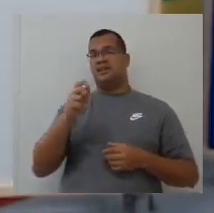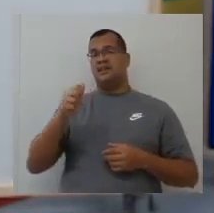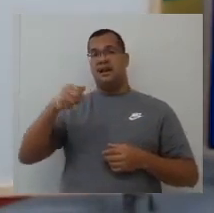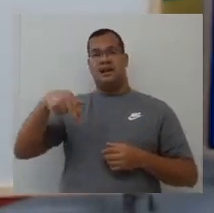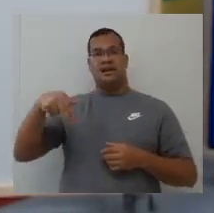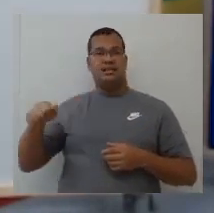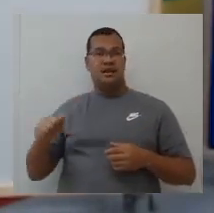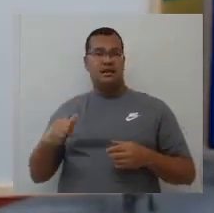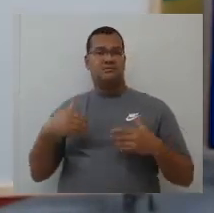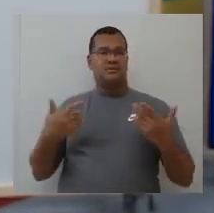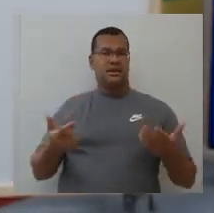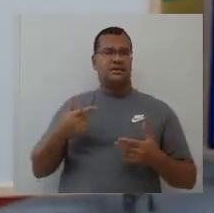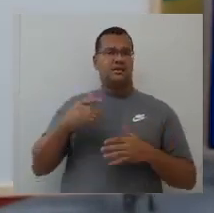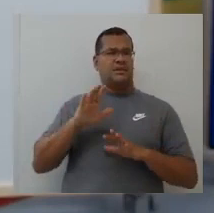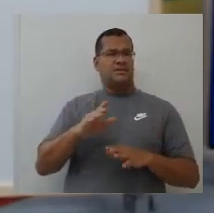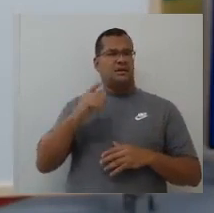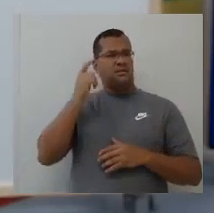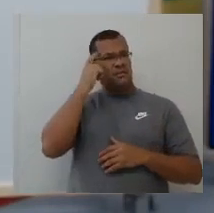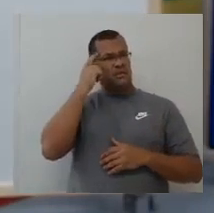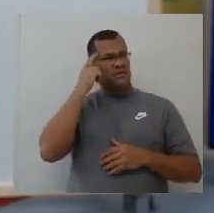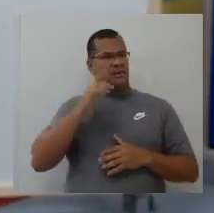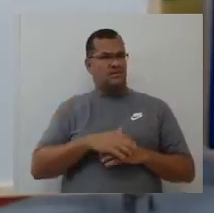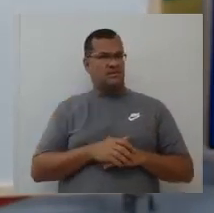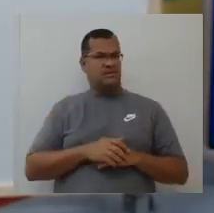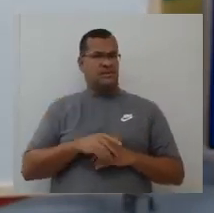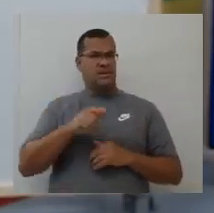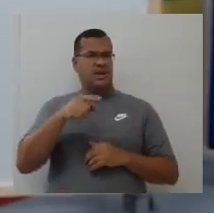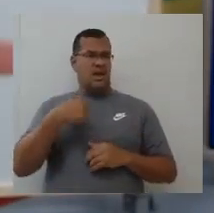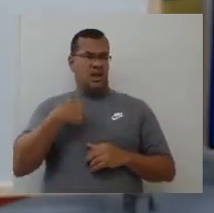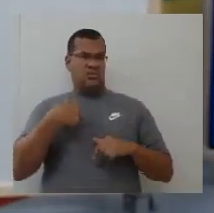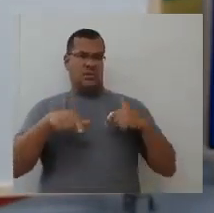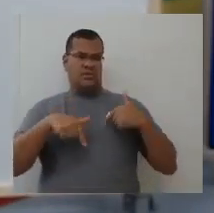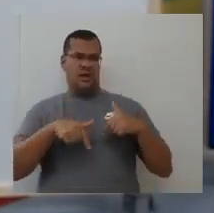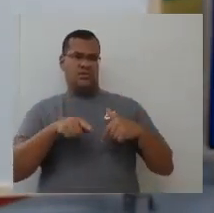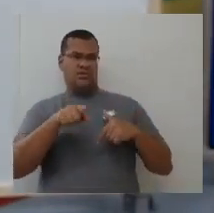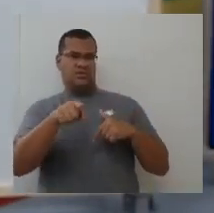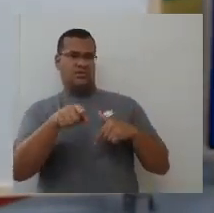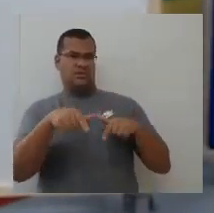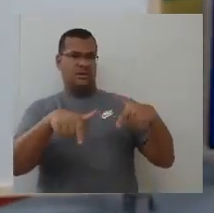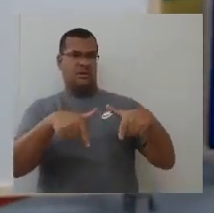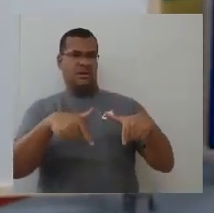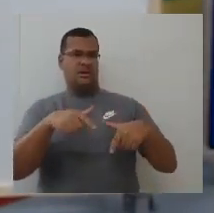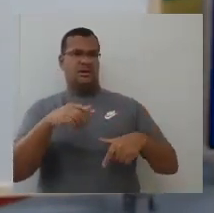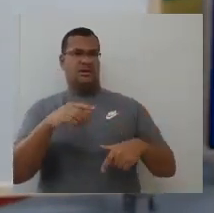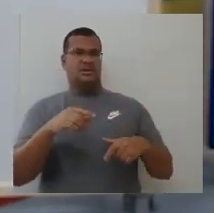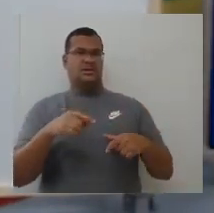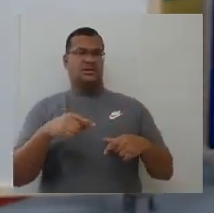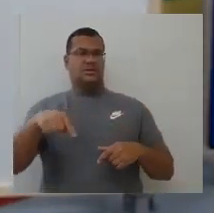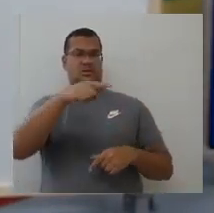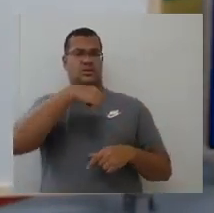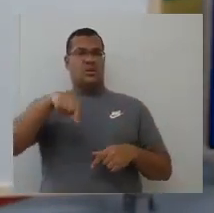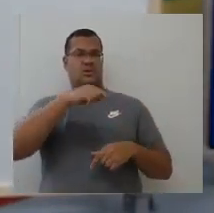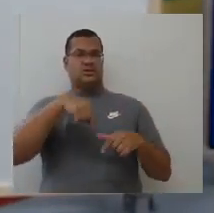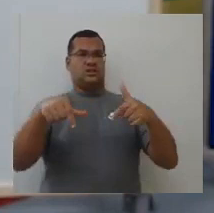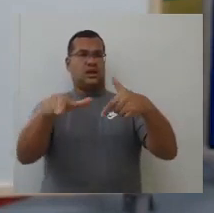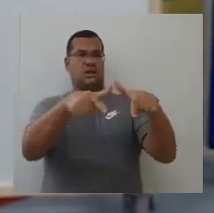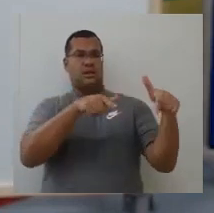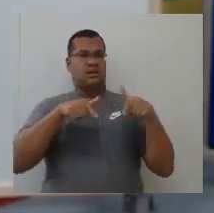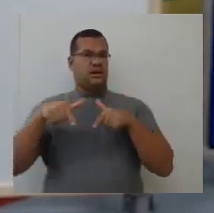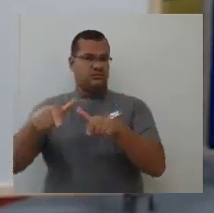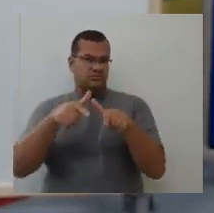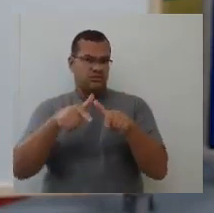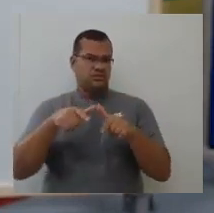e analisa a língua portuguesa, vamos analisar a língua portuguesa. Eu trabalho, tu trabalhas. Nós